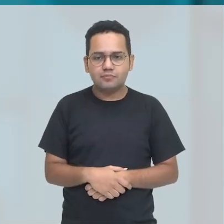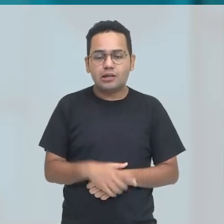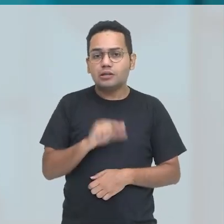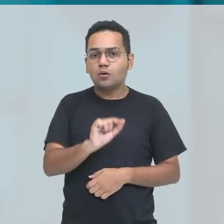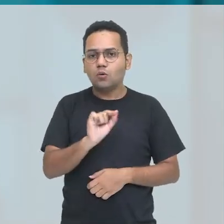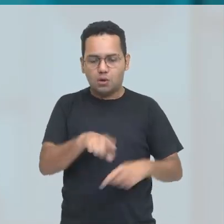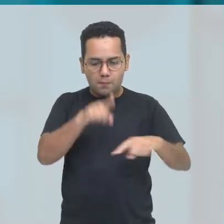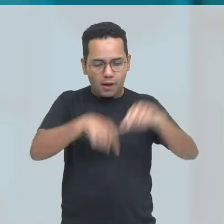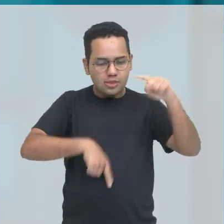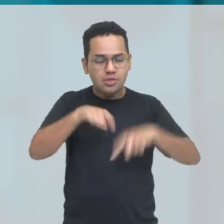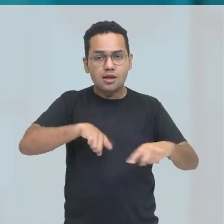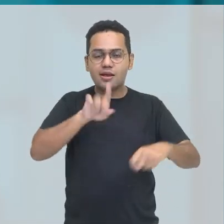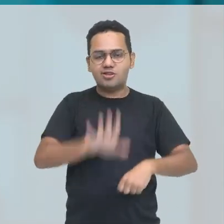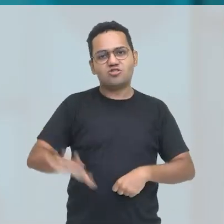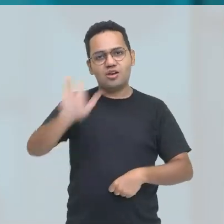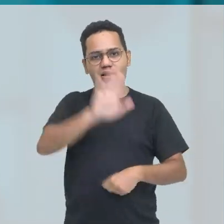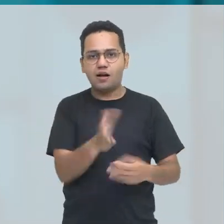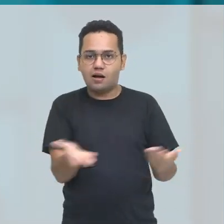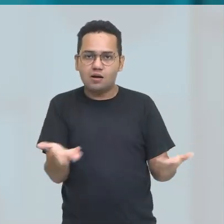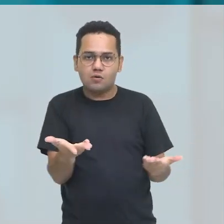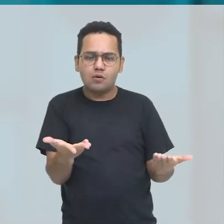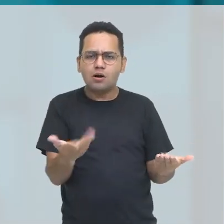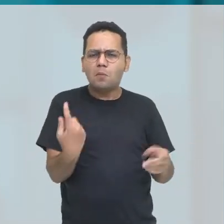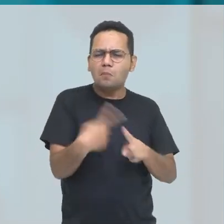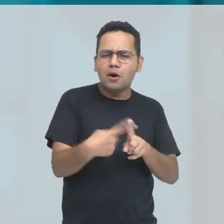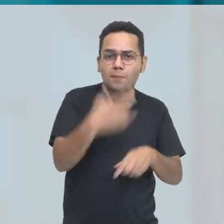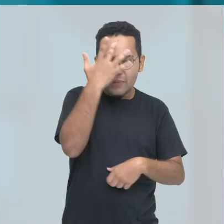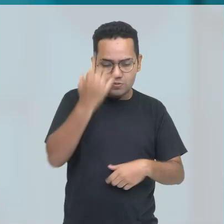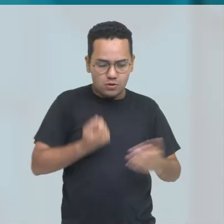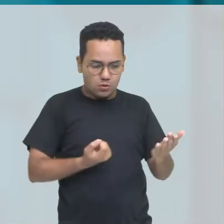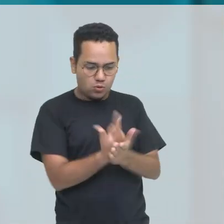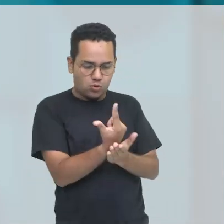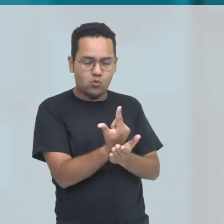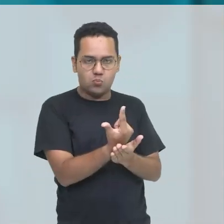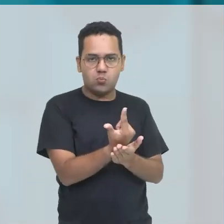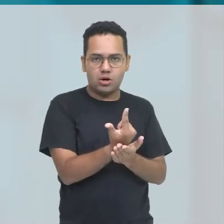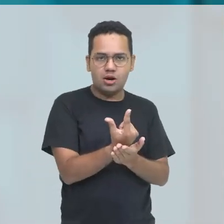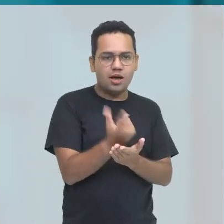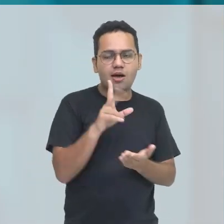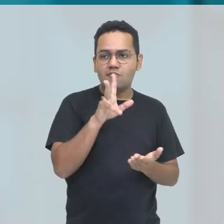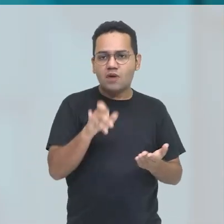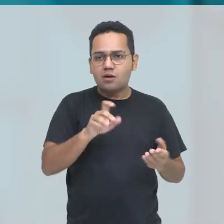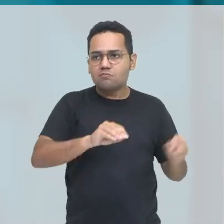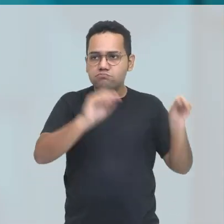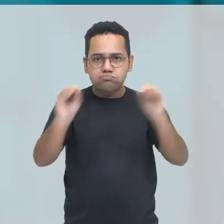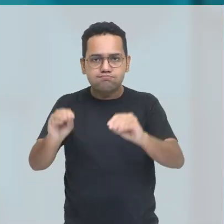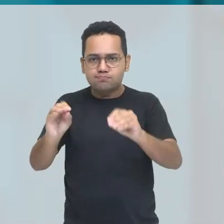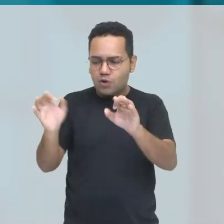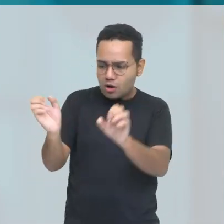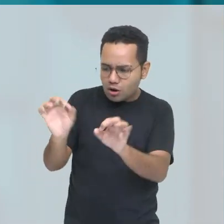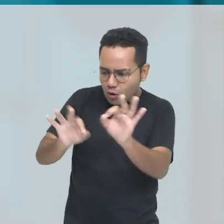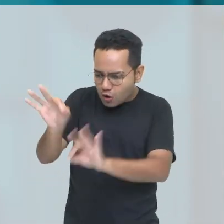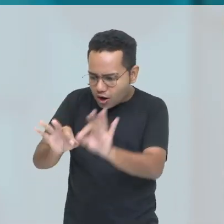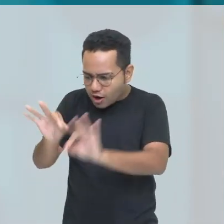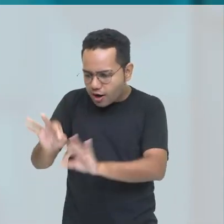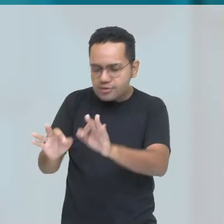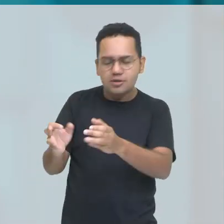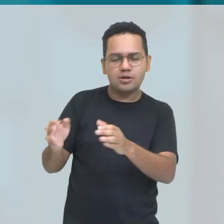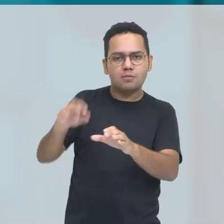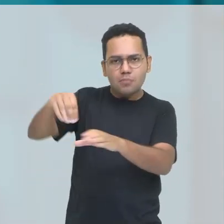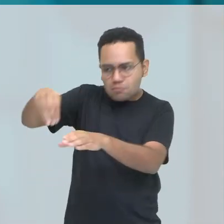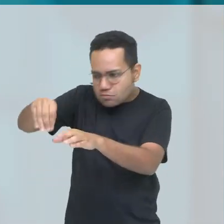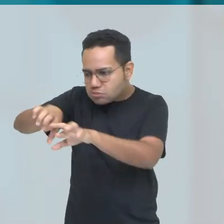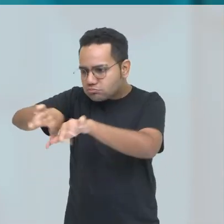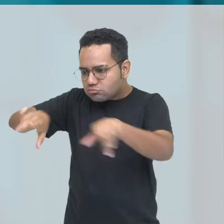aqui, que levam, as pessoas que vão daqui levam. Entenderam? Então, essa relação, hoje muito mais próxima, proporcionada pela globalização,